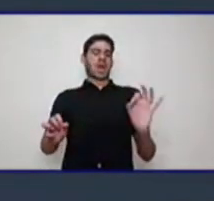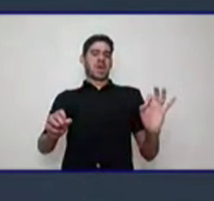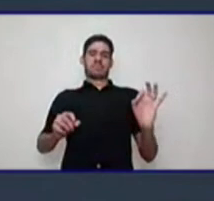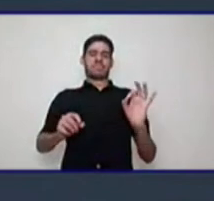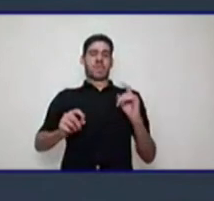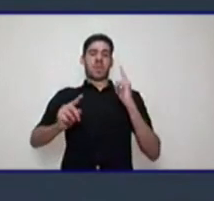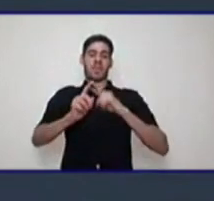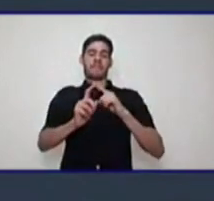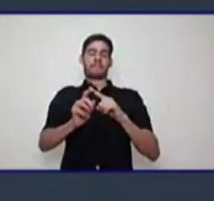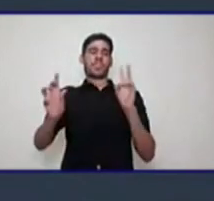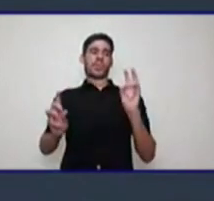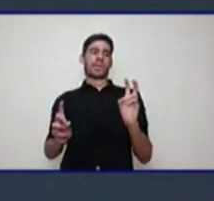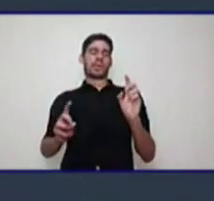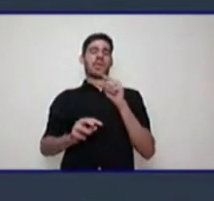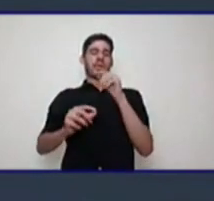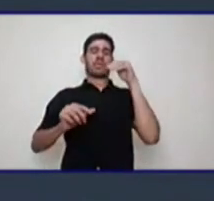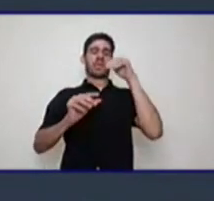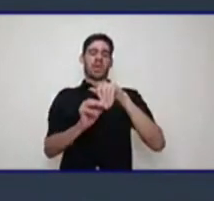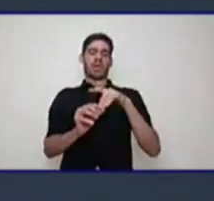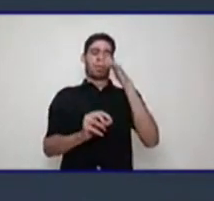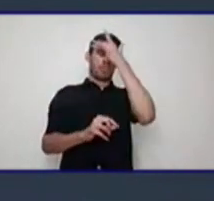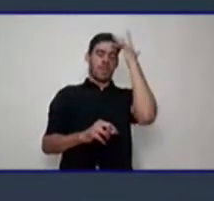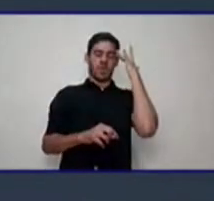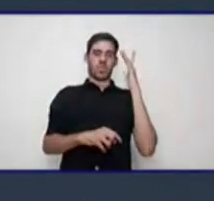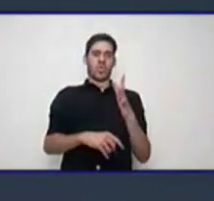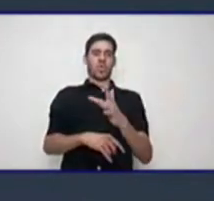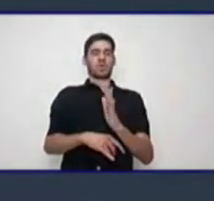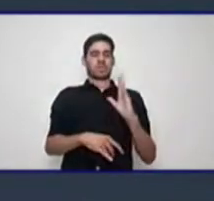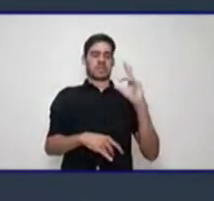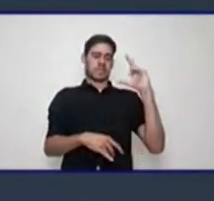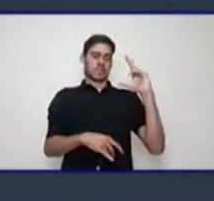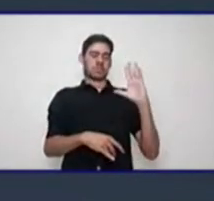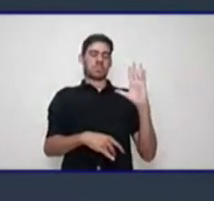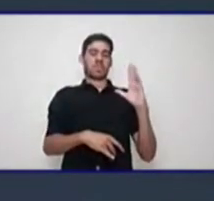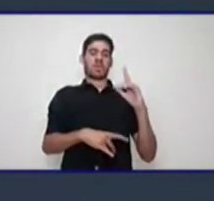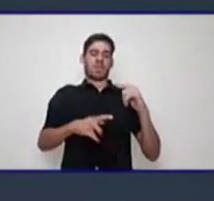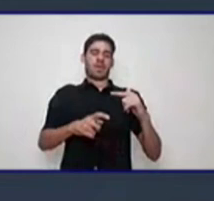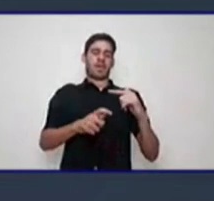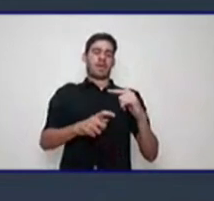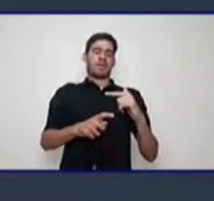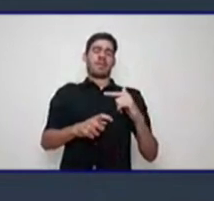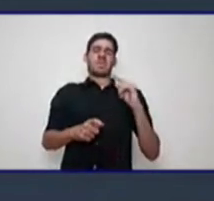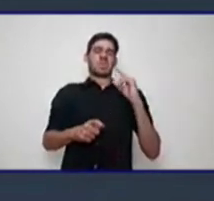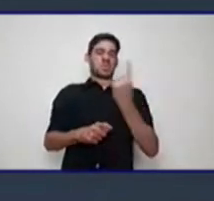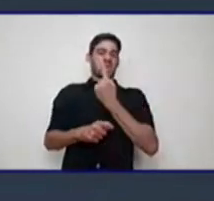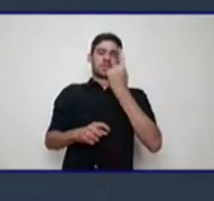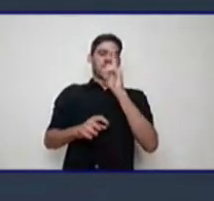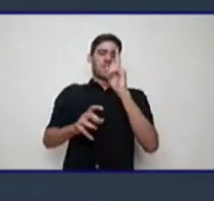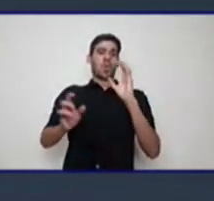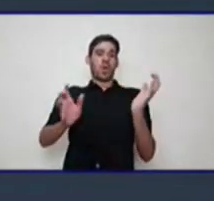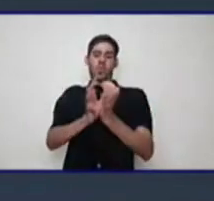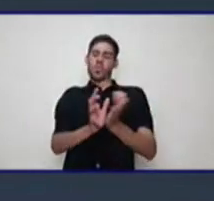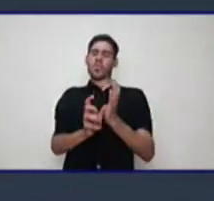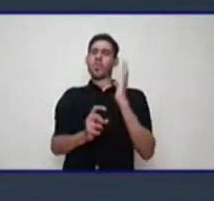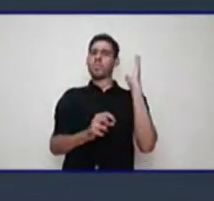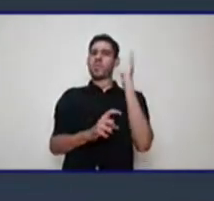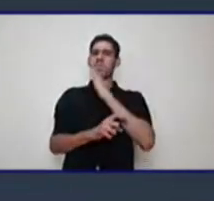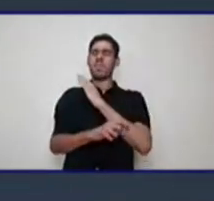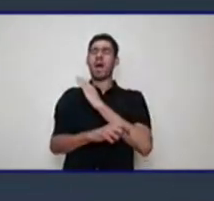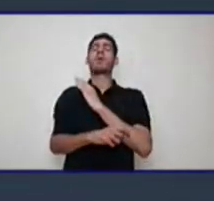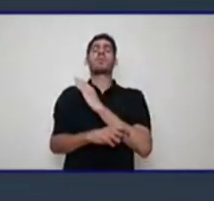entre aspas, eleitores, indivíduos, não estão atuando sozinhos. Há uma rede miliciana